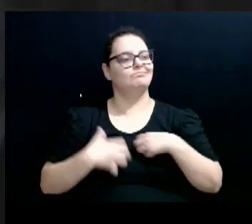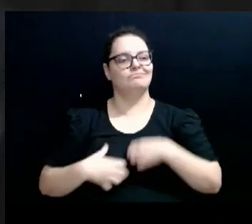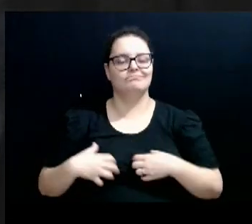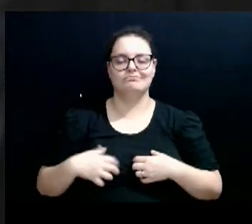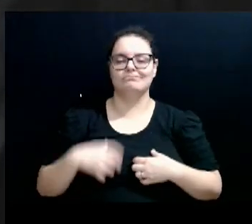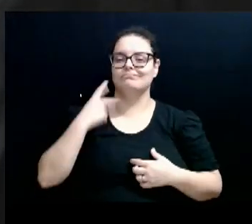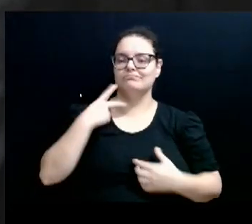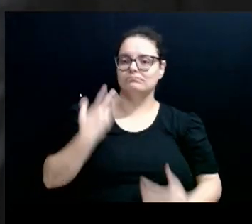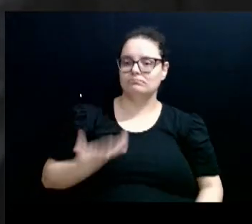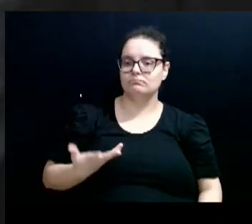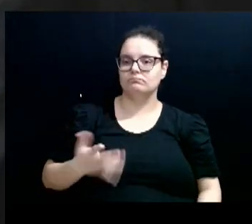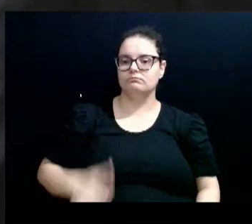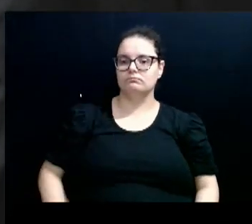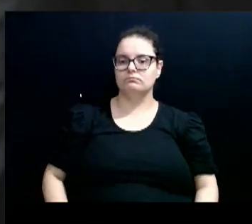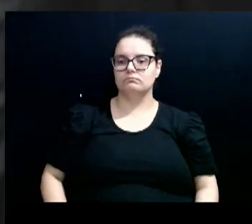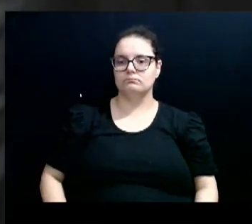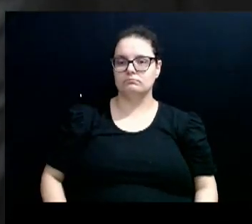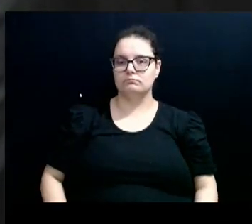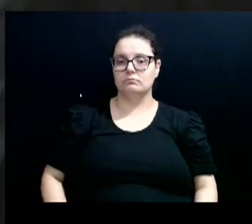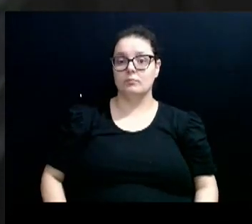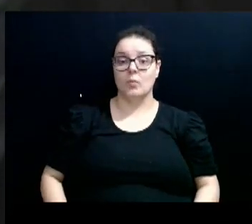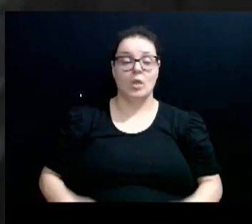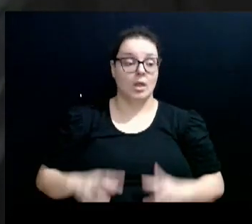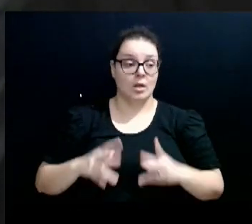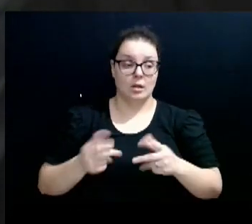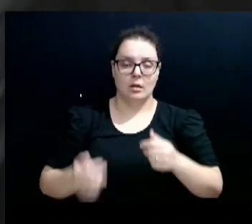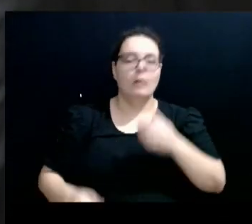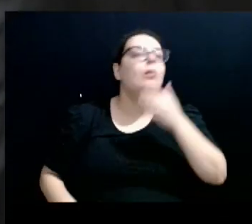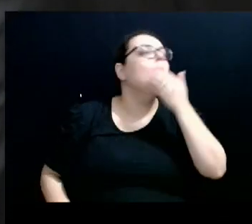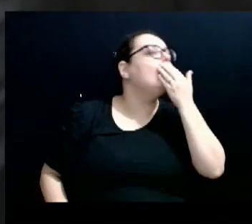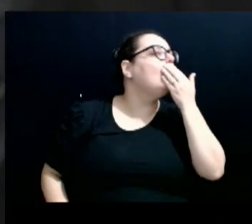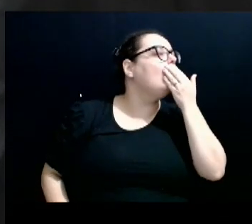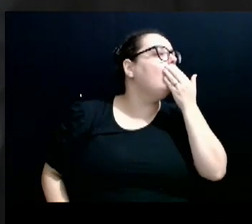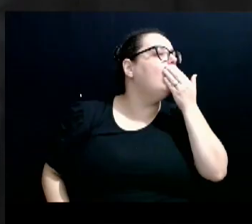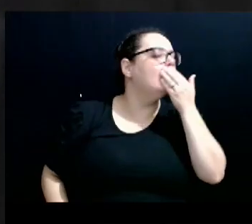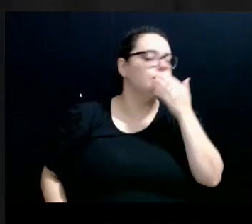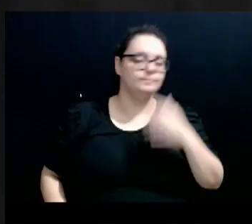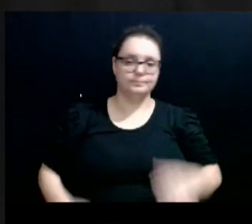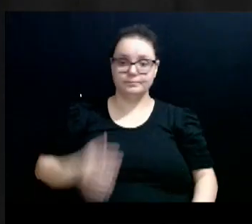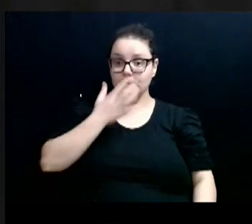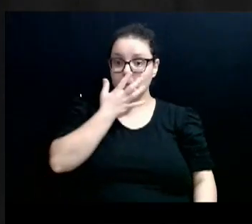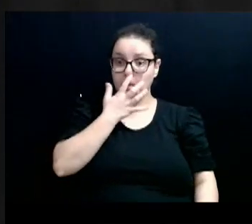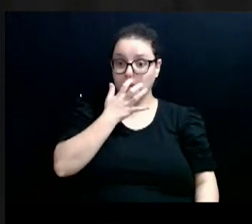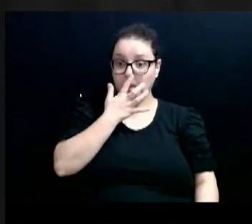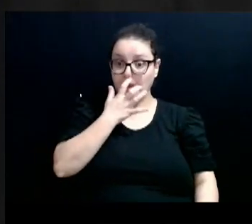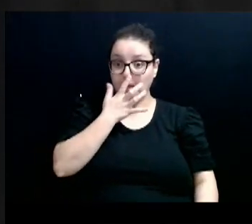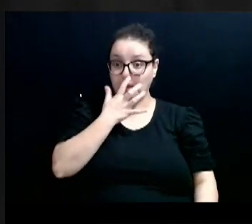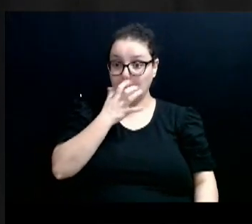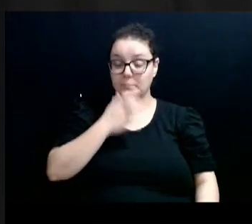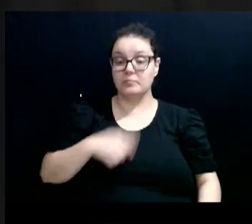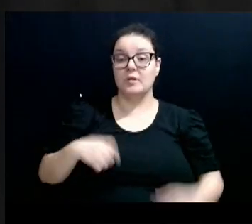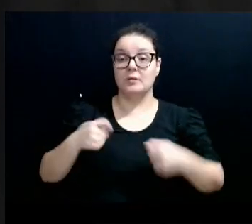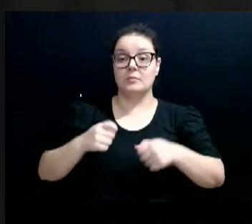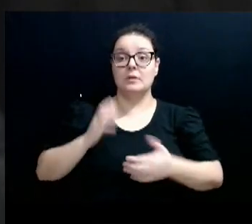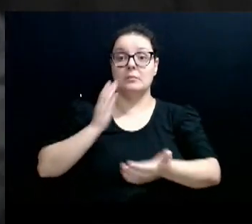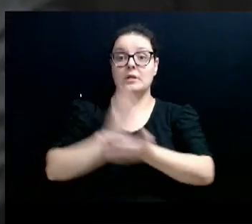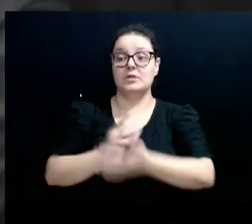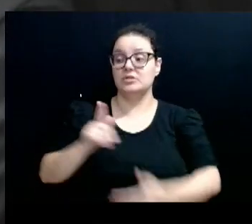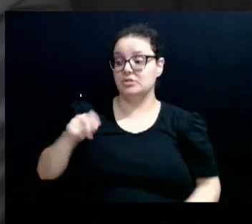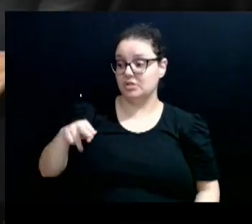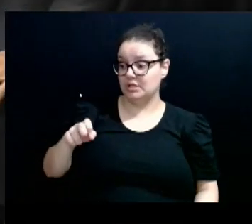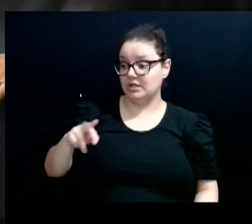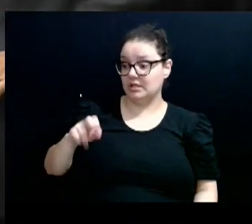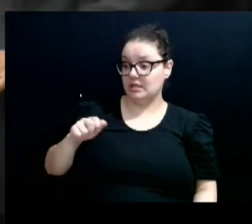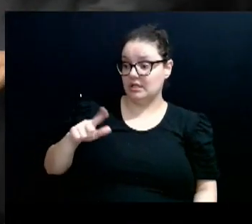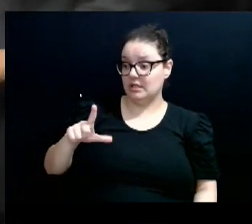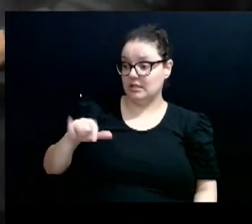acha, porque todo caso, eu acho que a gente precisa parar, às vezes, de querer generalizar tudo. E na prática é um absurdo, que muitas vezes até